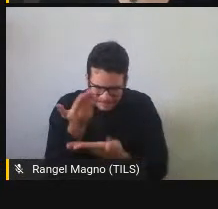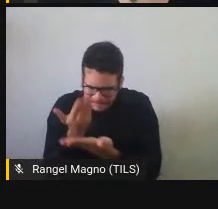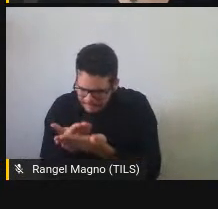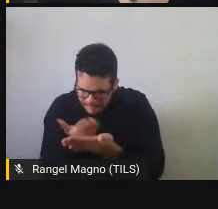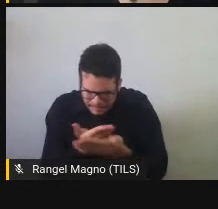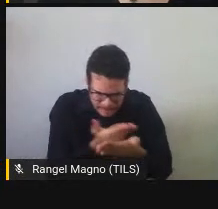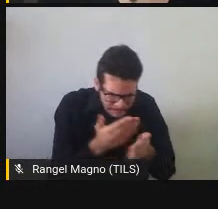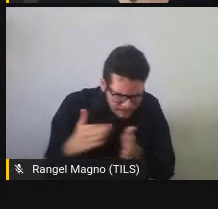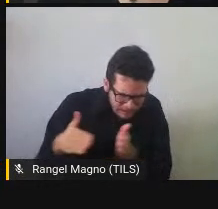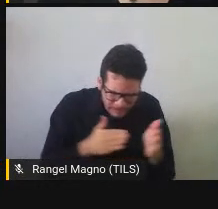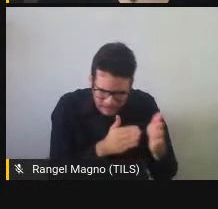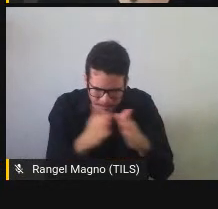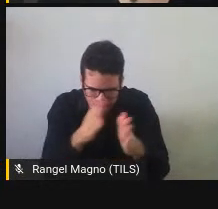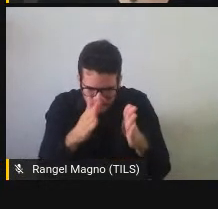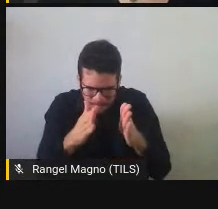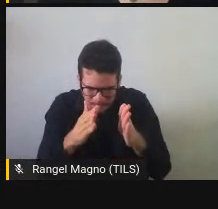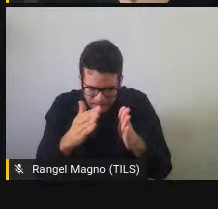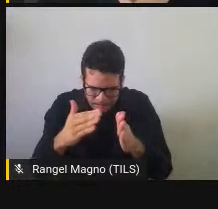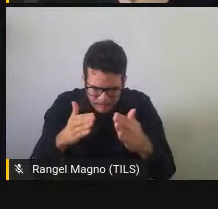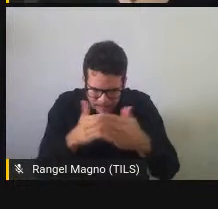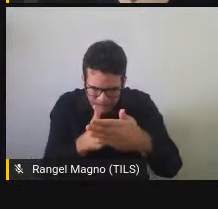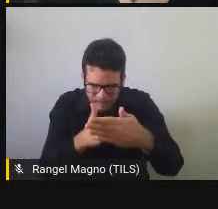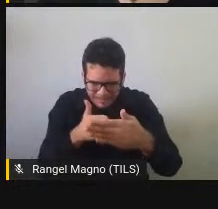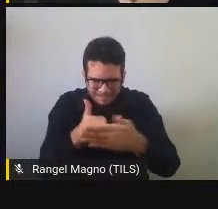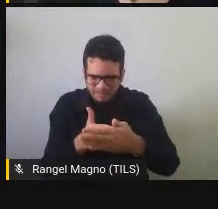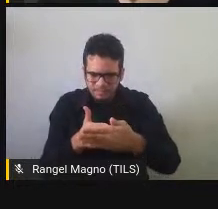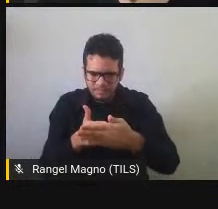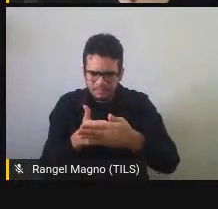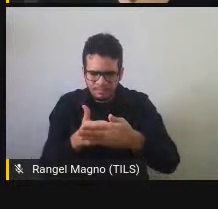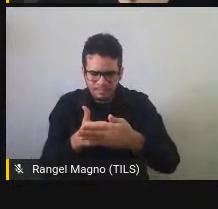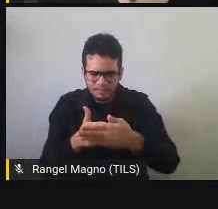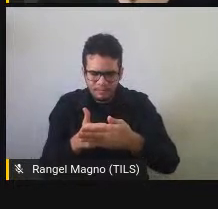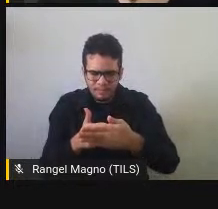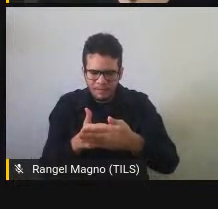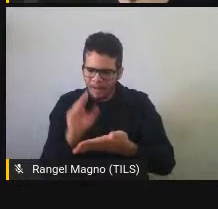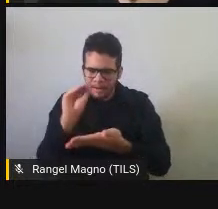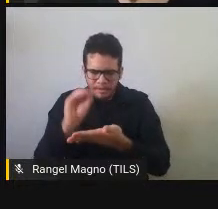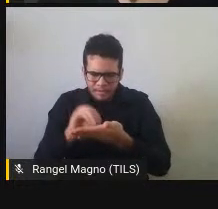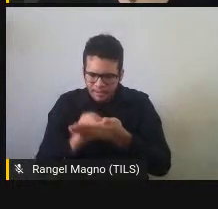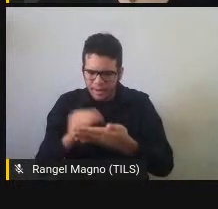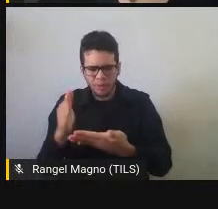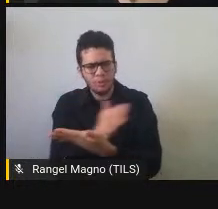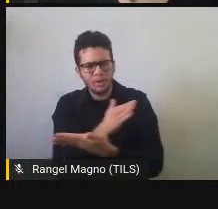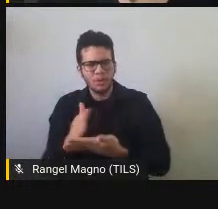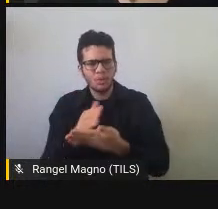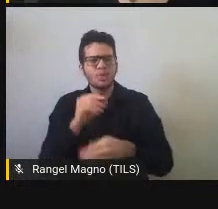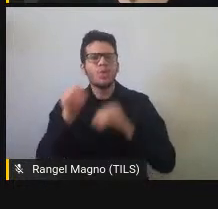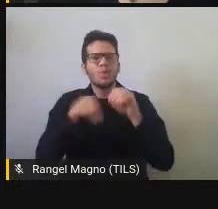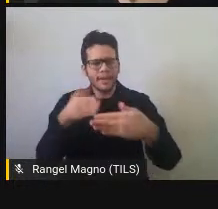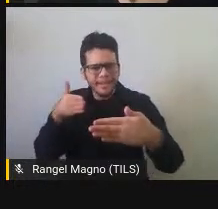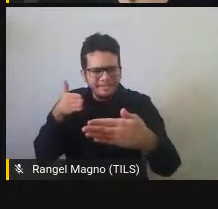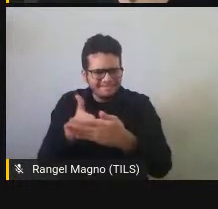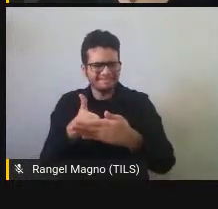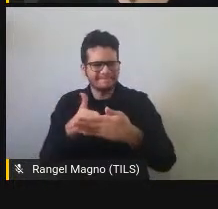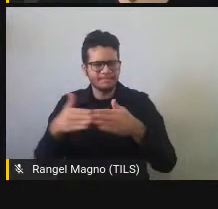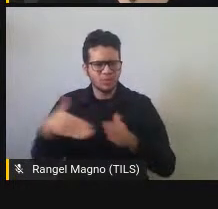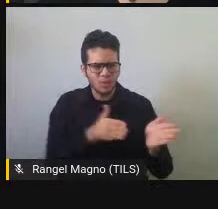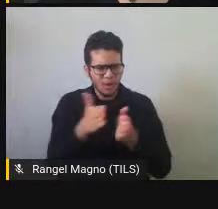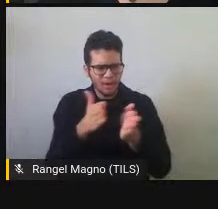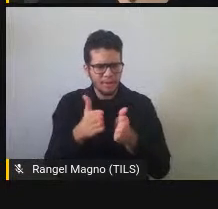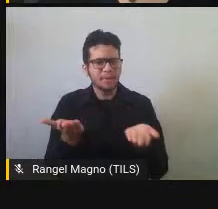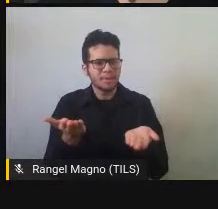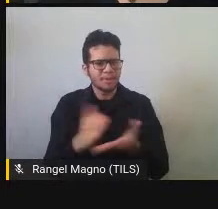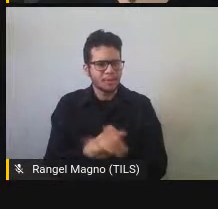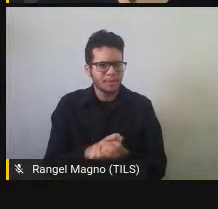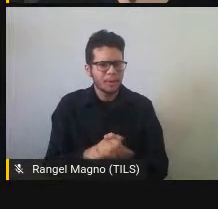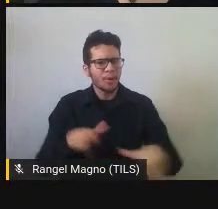Saussure como um linguista de gabinete inclusive esquecendo todo o trabalho de campo